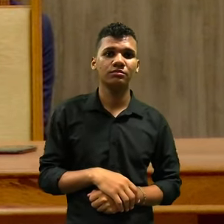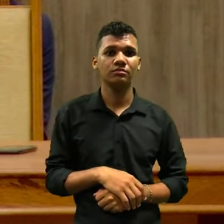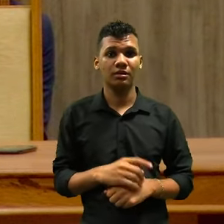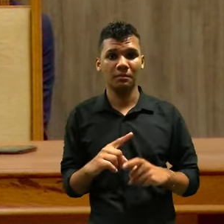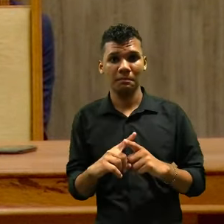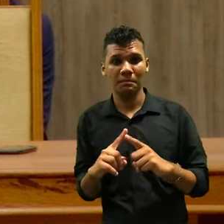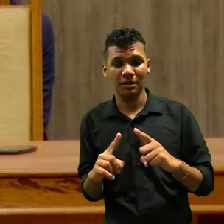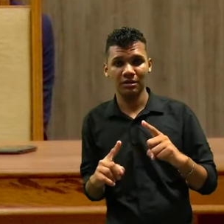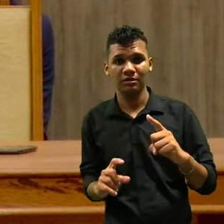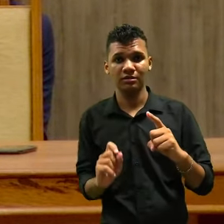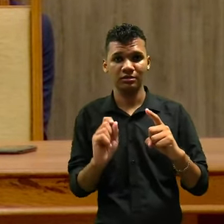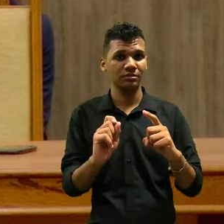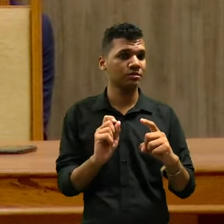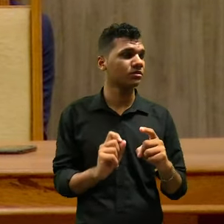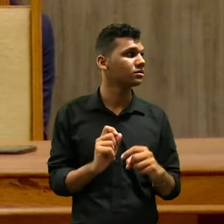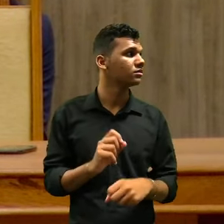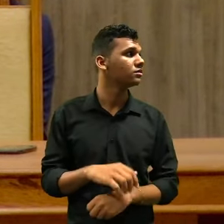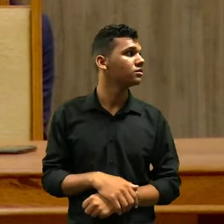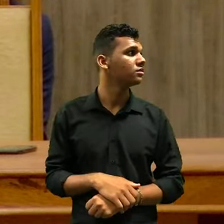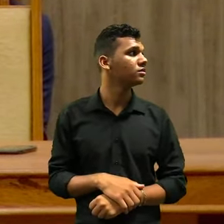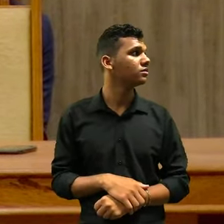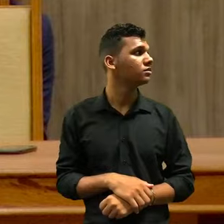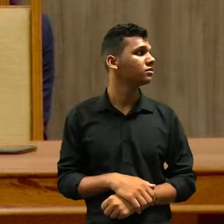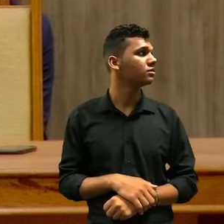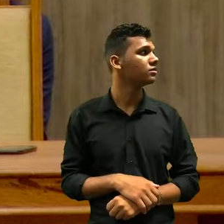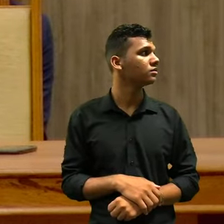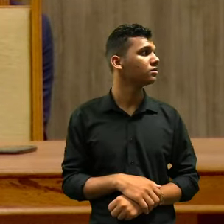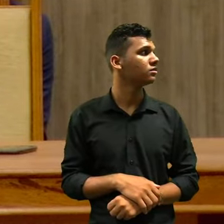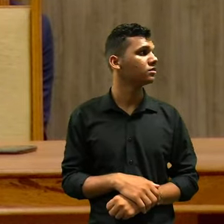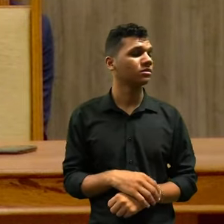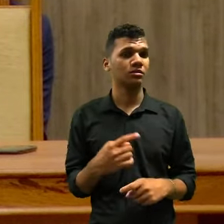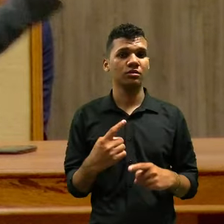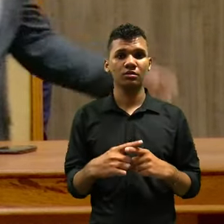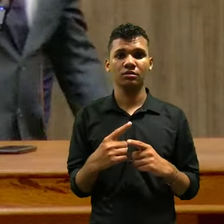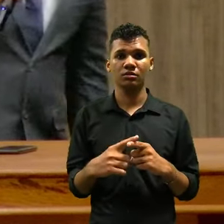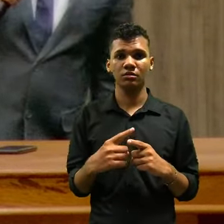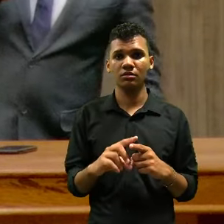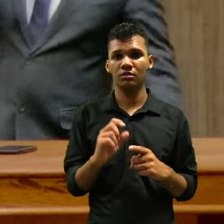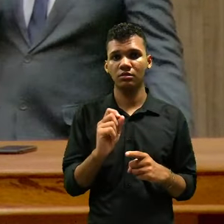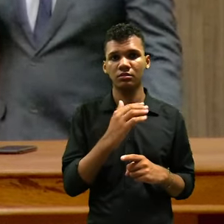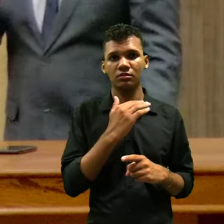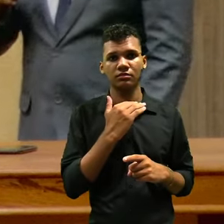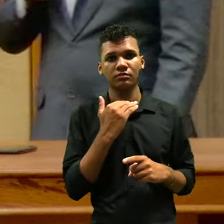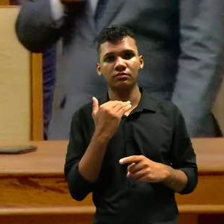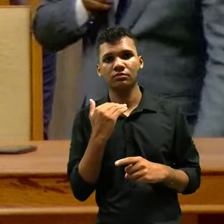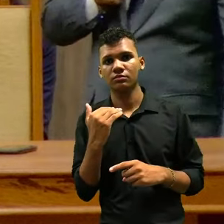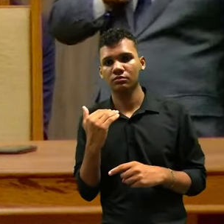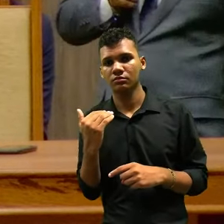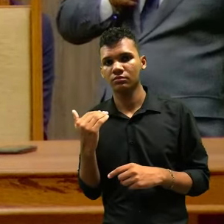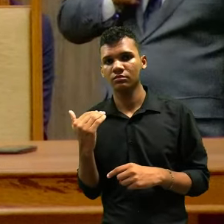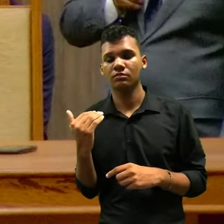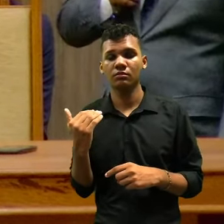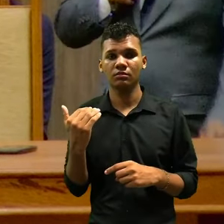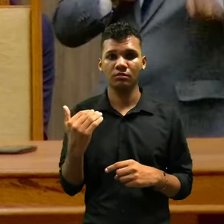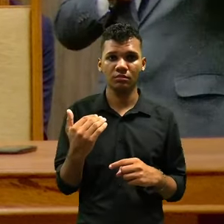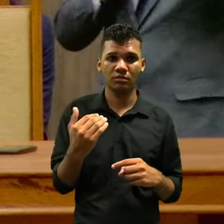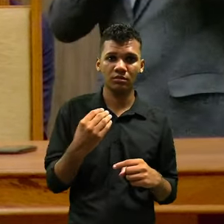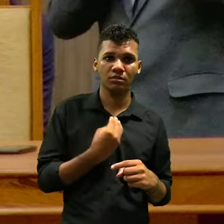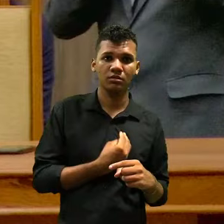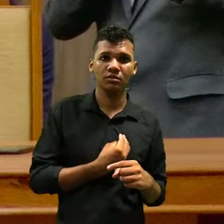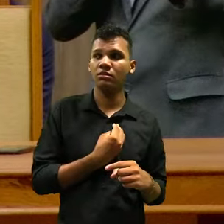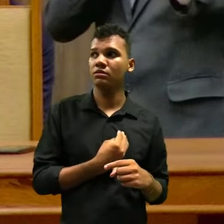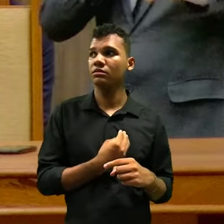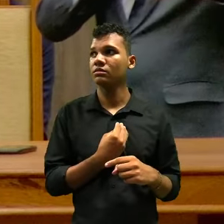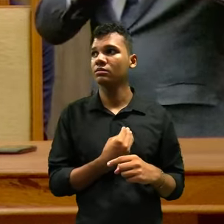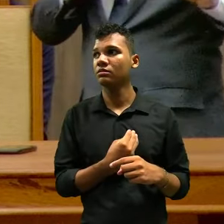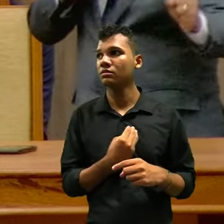terra bota aí ou se o seu tronco canta